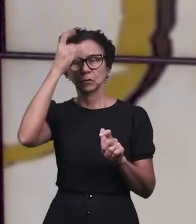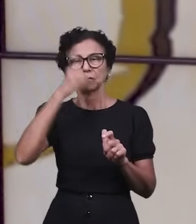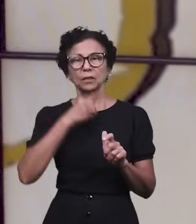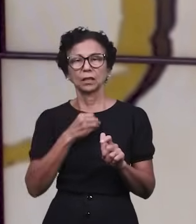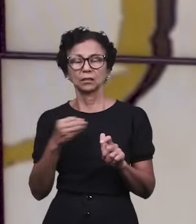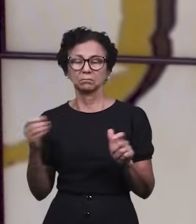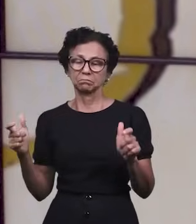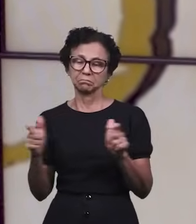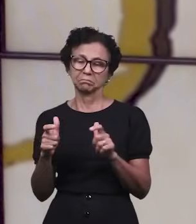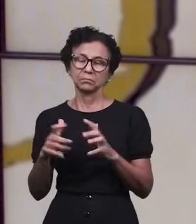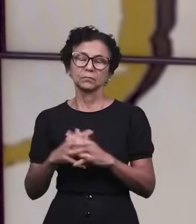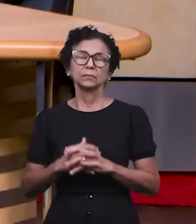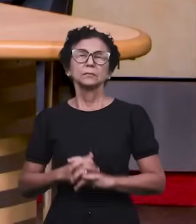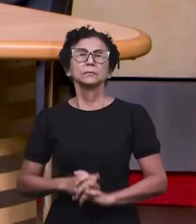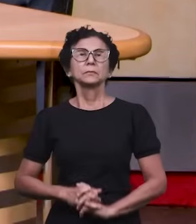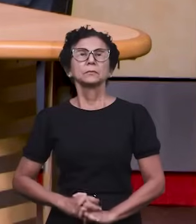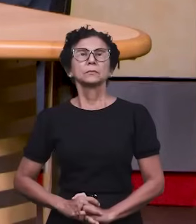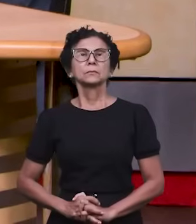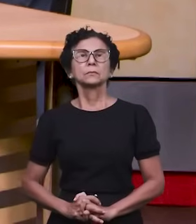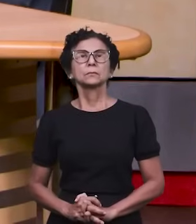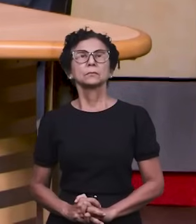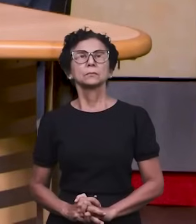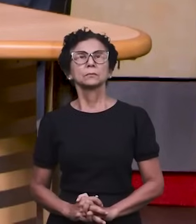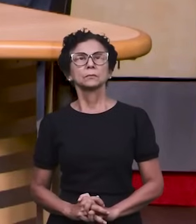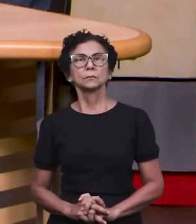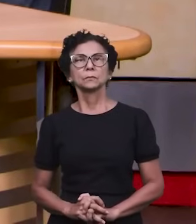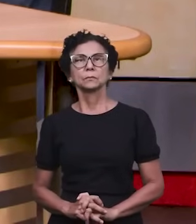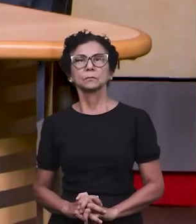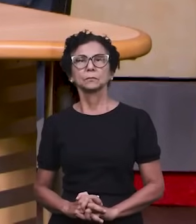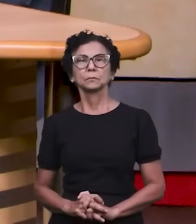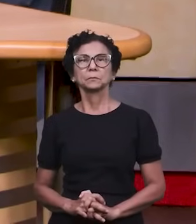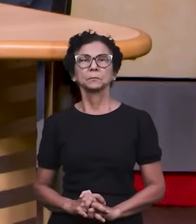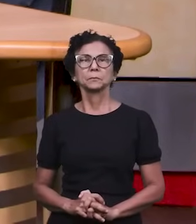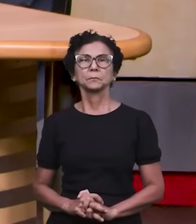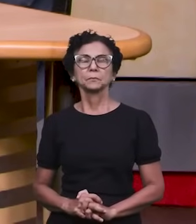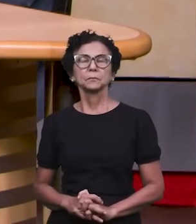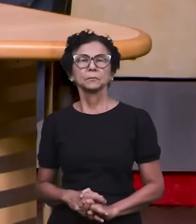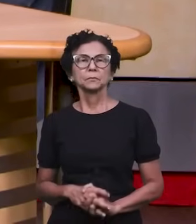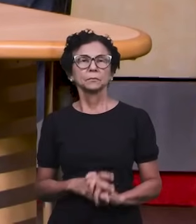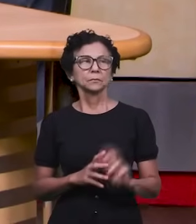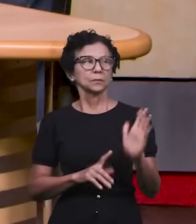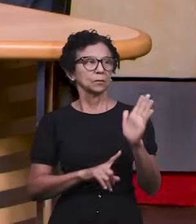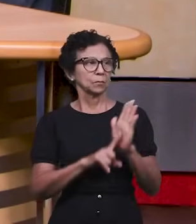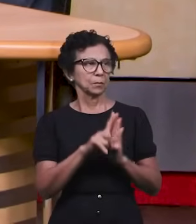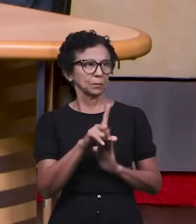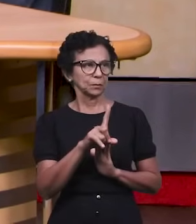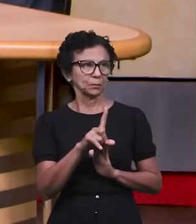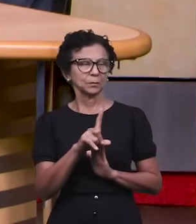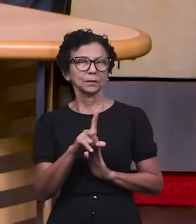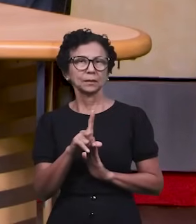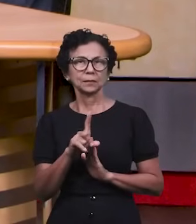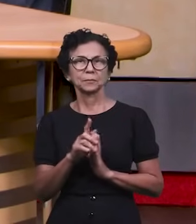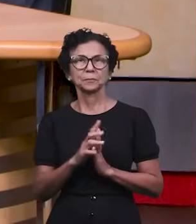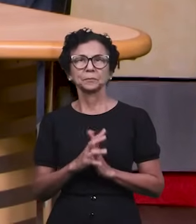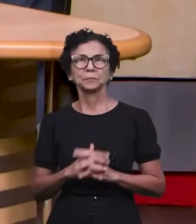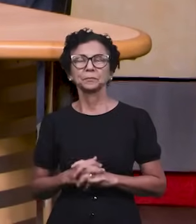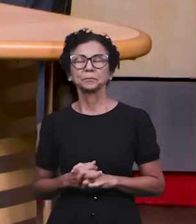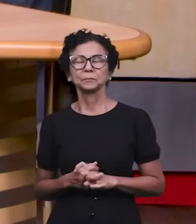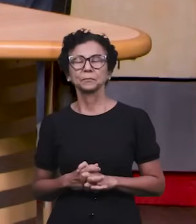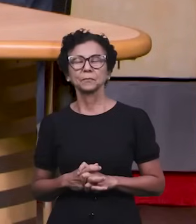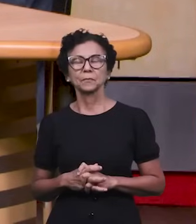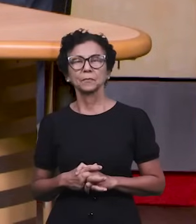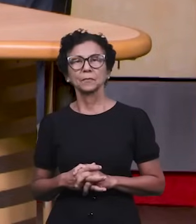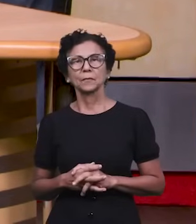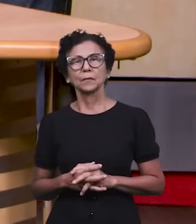tendo dificuldade. Marcelo, eu quero te fazer uma pergunta ainda dentro desse programa. Nós temos ainda um bom espaço, depois eu vou passar